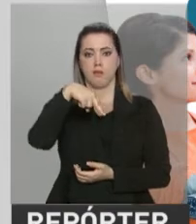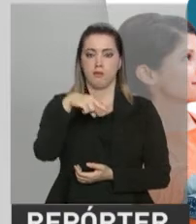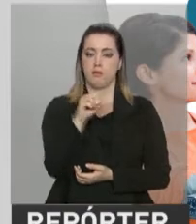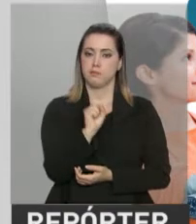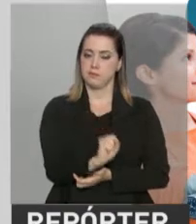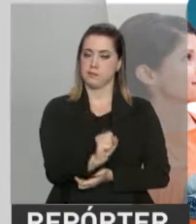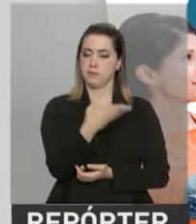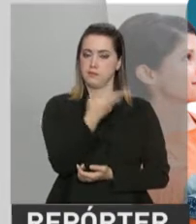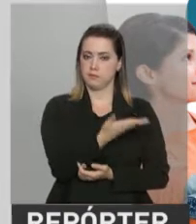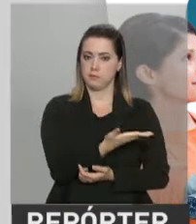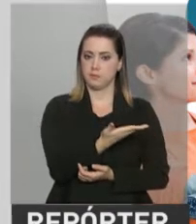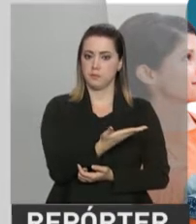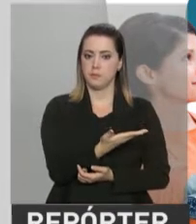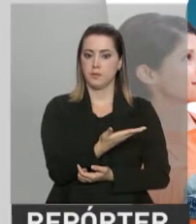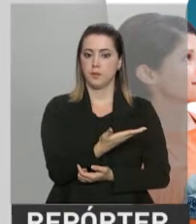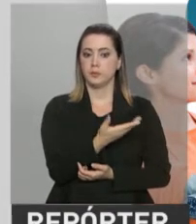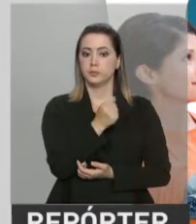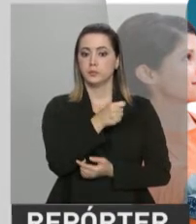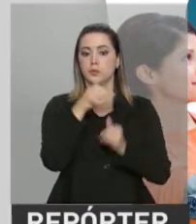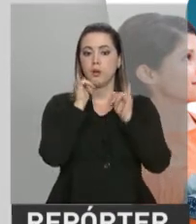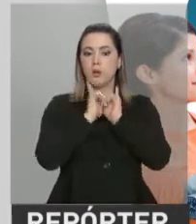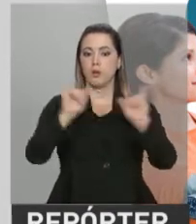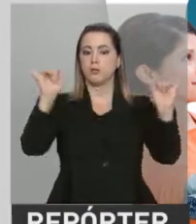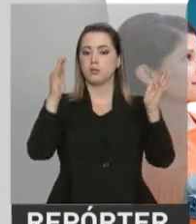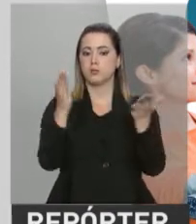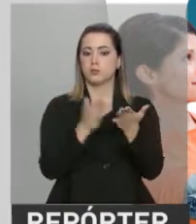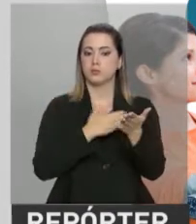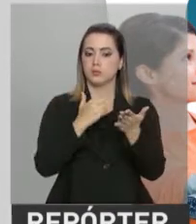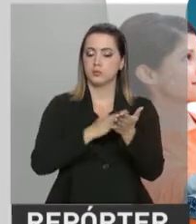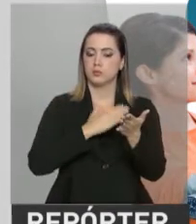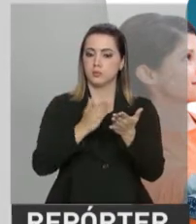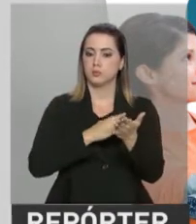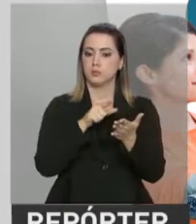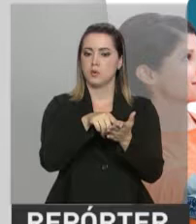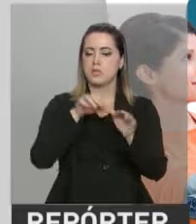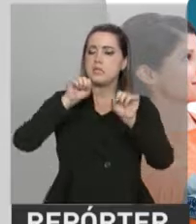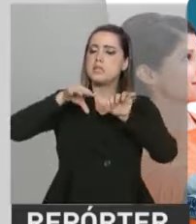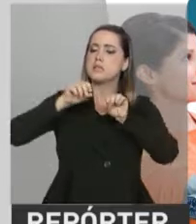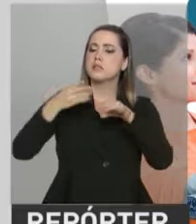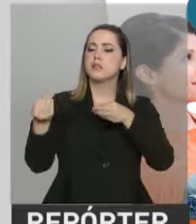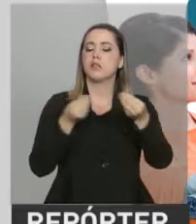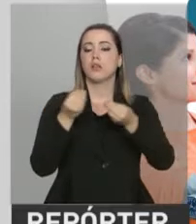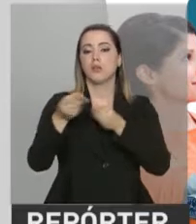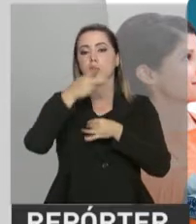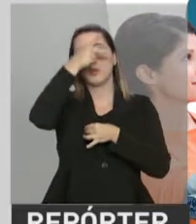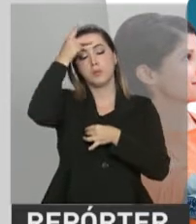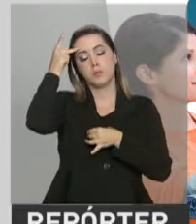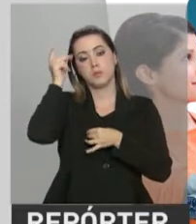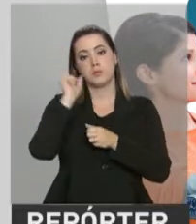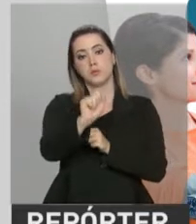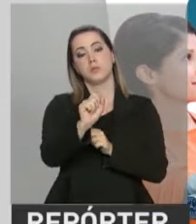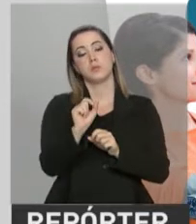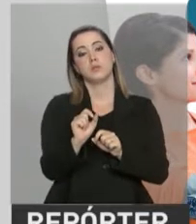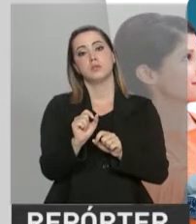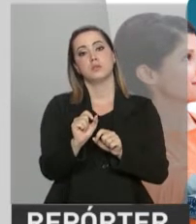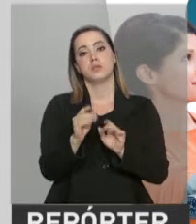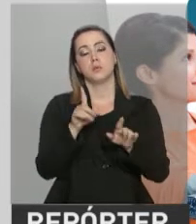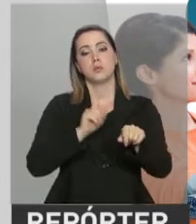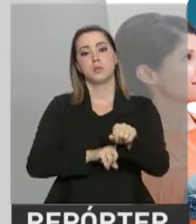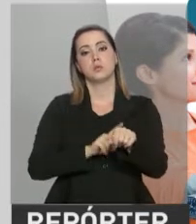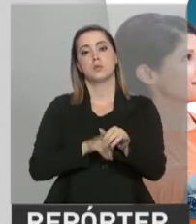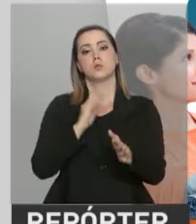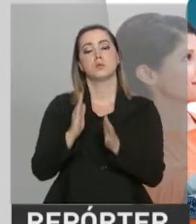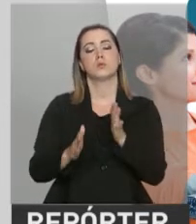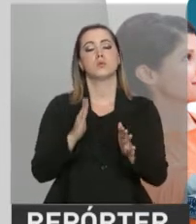suplementar a ns lançou uma cartilha o material orienta beneficiários de planos de saúde sobre o período